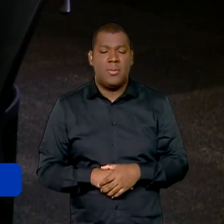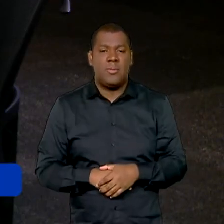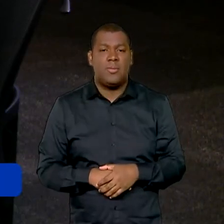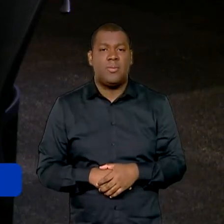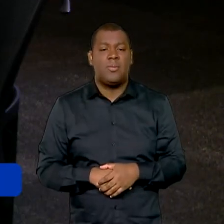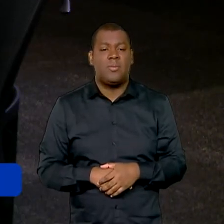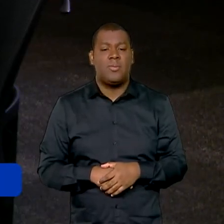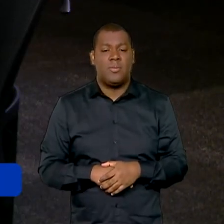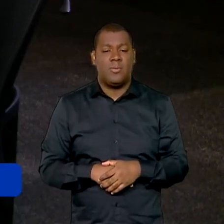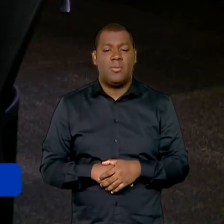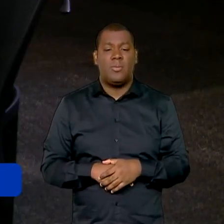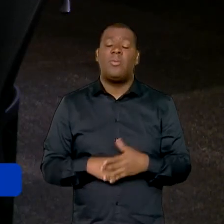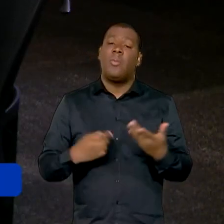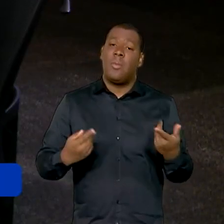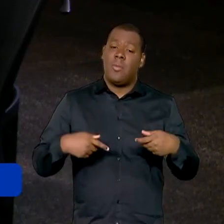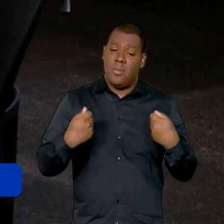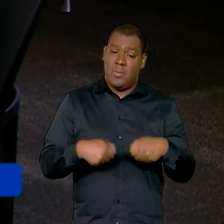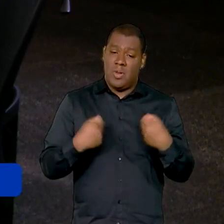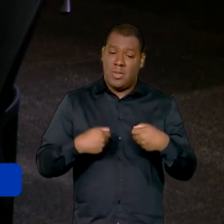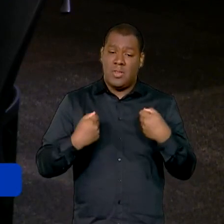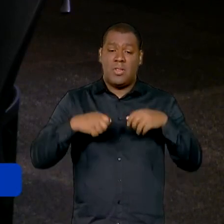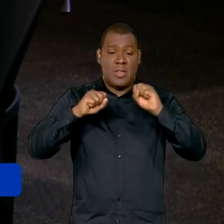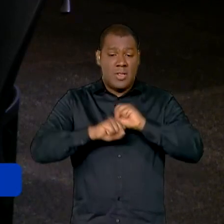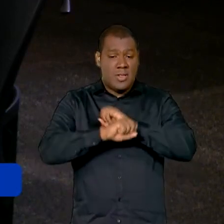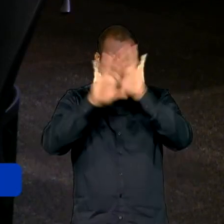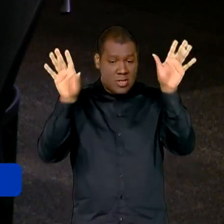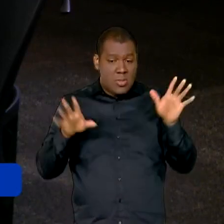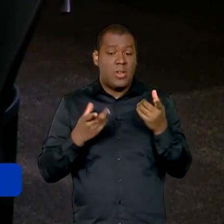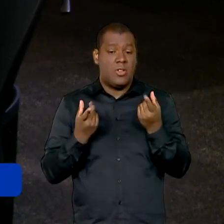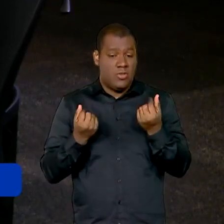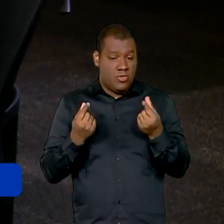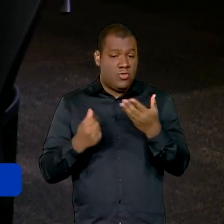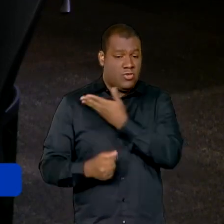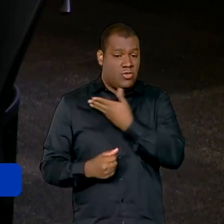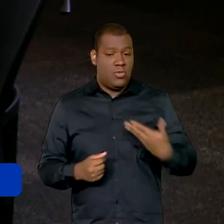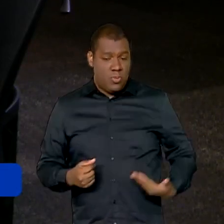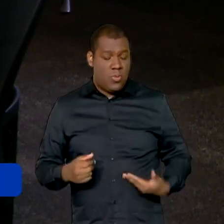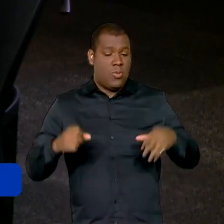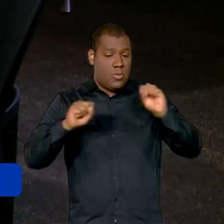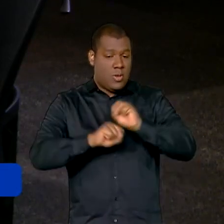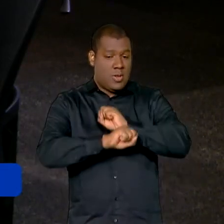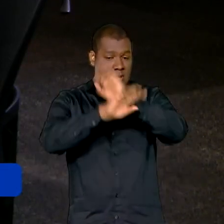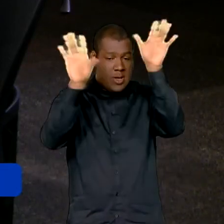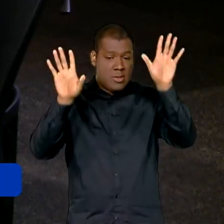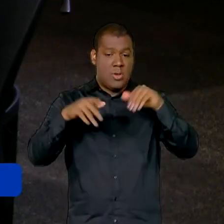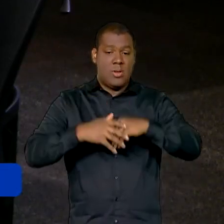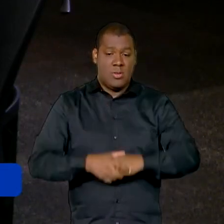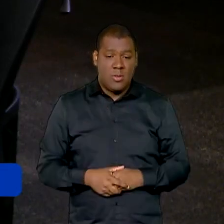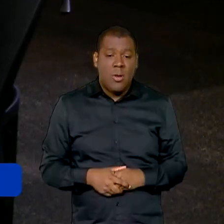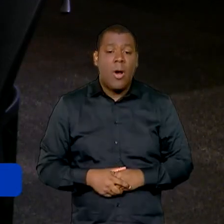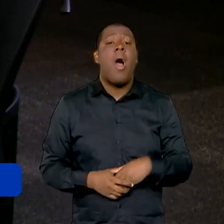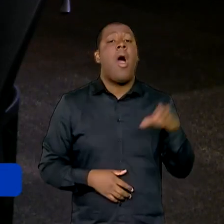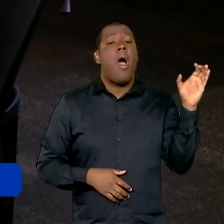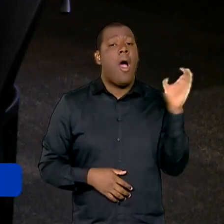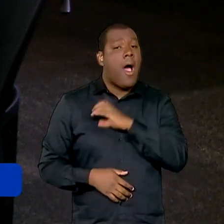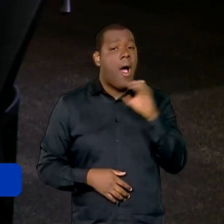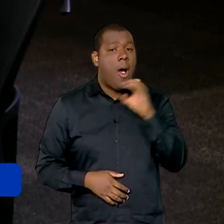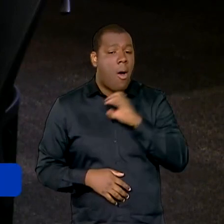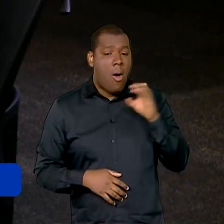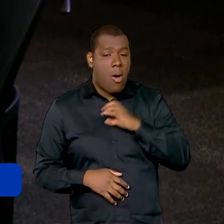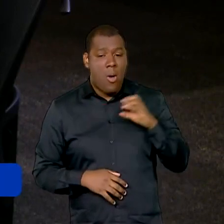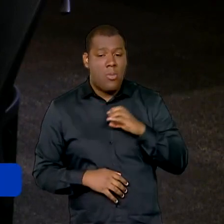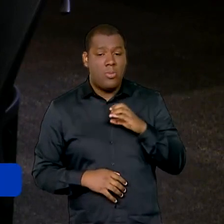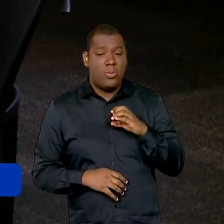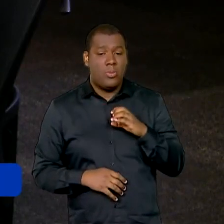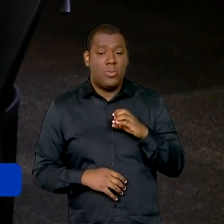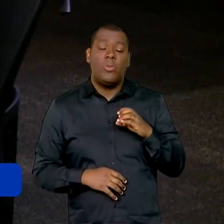do rigor e da transparência da aplicação dos recursos públicos, mas a gente precisa simplificar para agilizar, desburocratizar e fazer